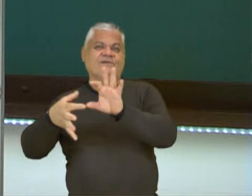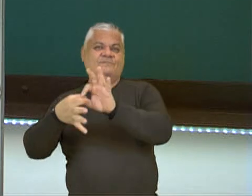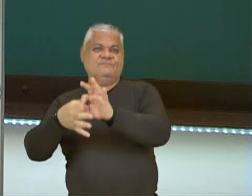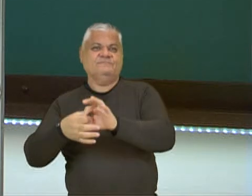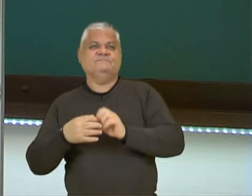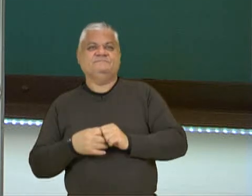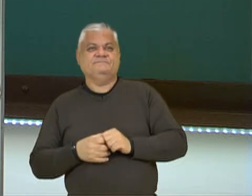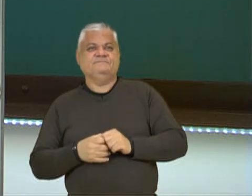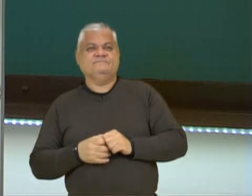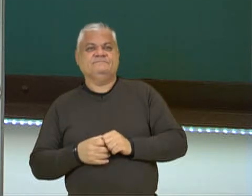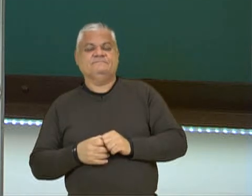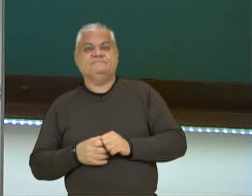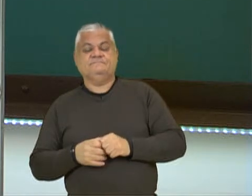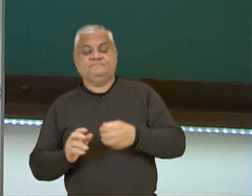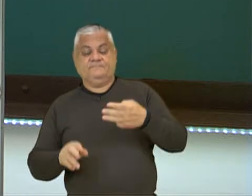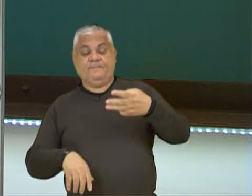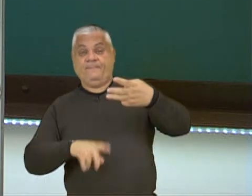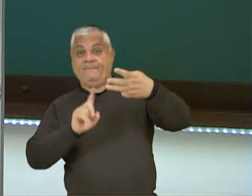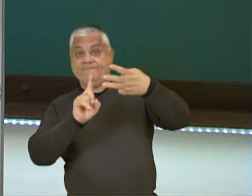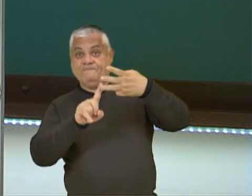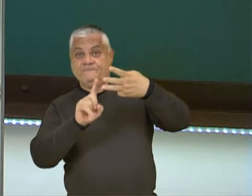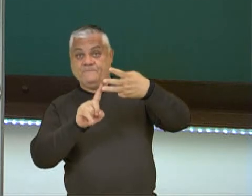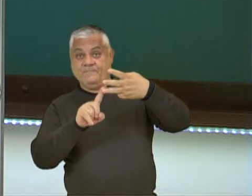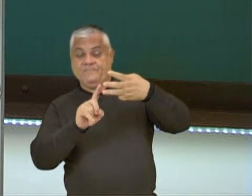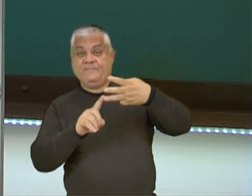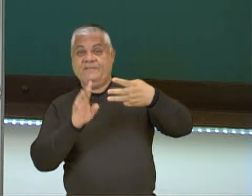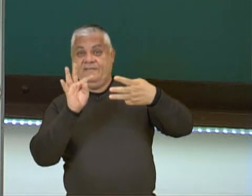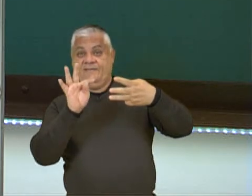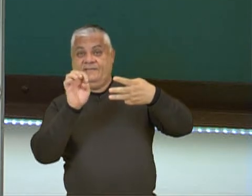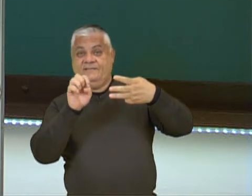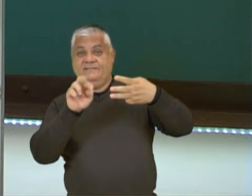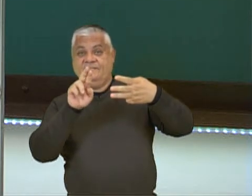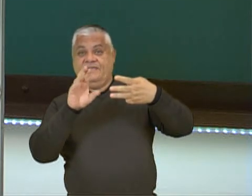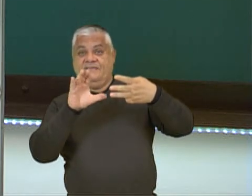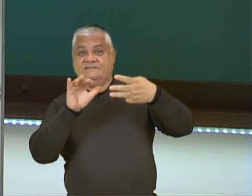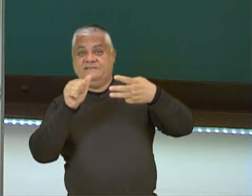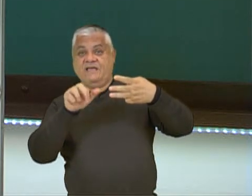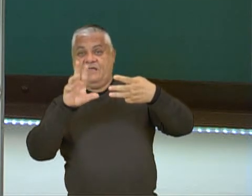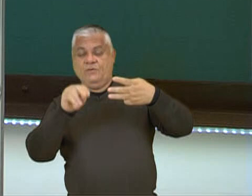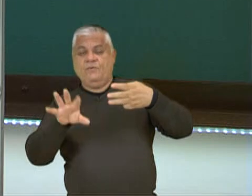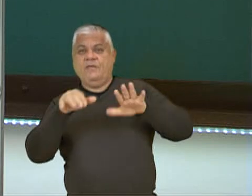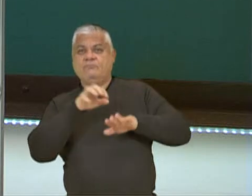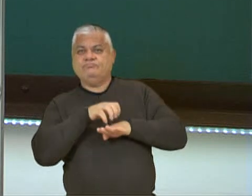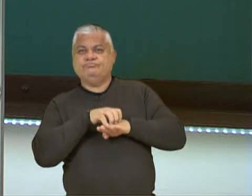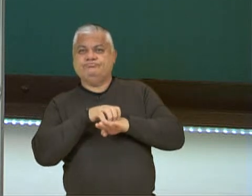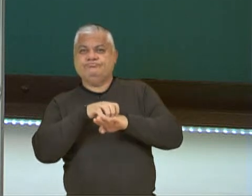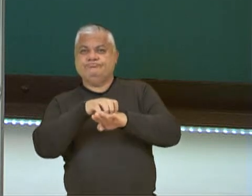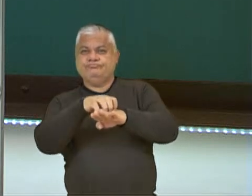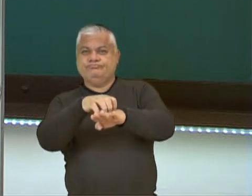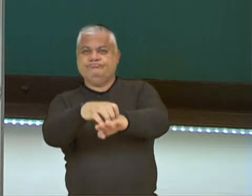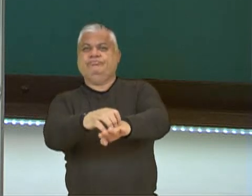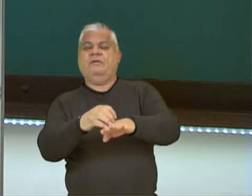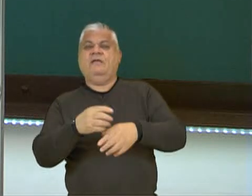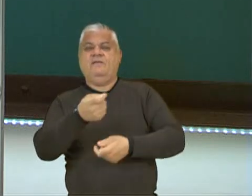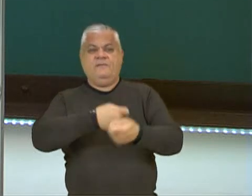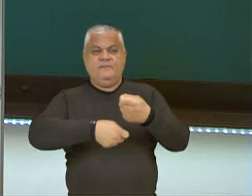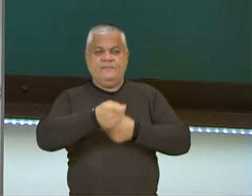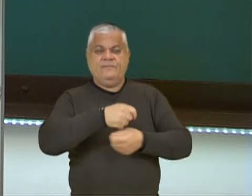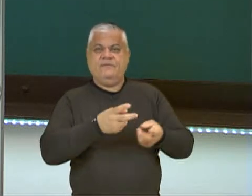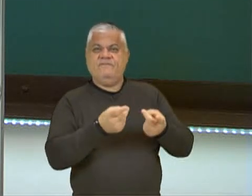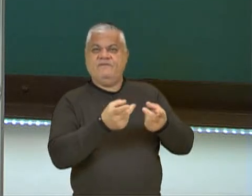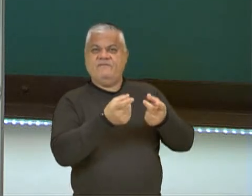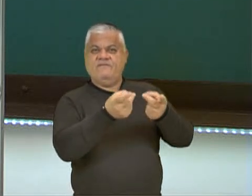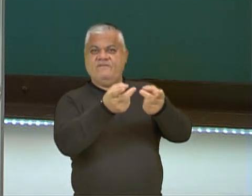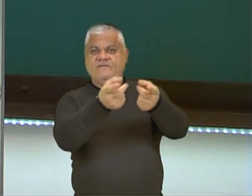agronegócio. Então, ele também está presente ali. E o setor terciário, por meio do transporte e também da comercialização de